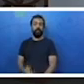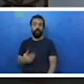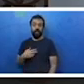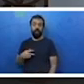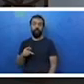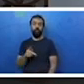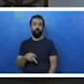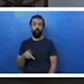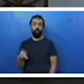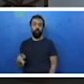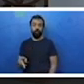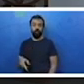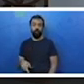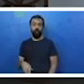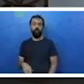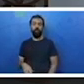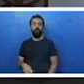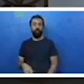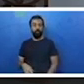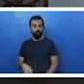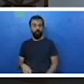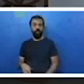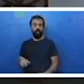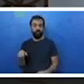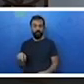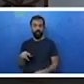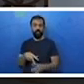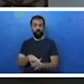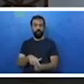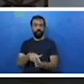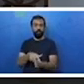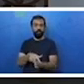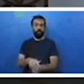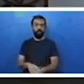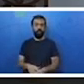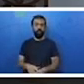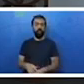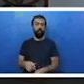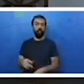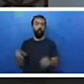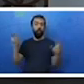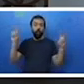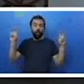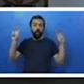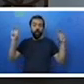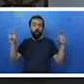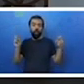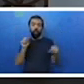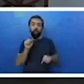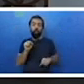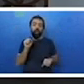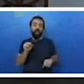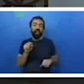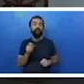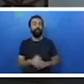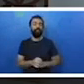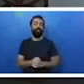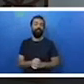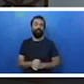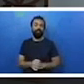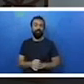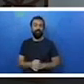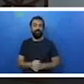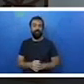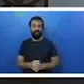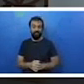professor Maurício, sou professor da Escola Luiza Paraçu Borges e estamos aqui hoje para falar de mais um tema super relevante dentro das aulas de Educação